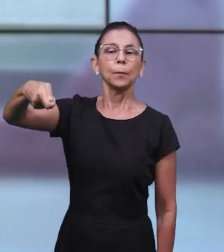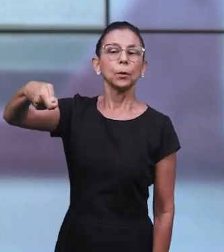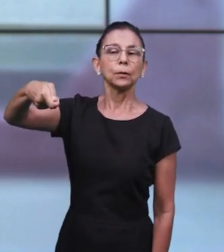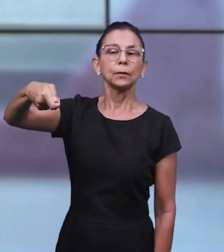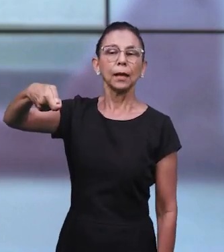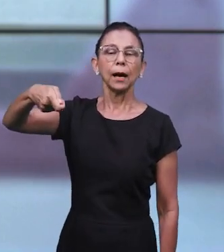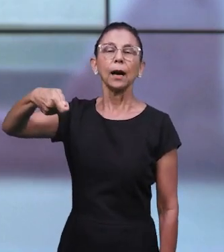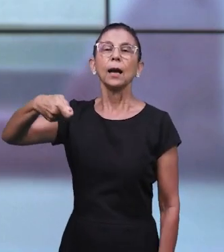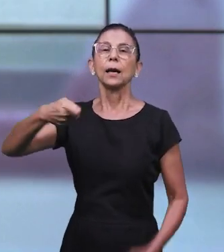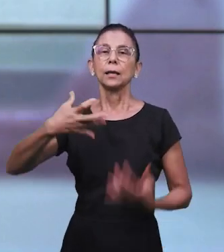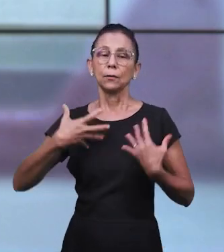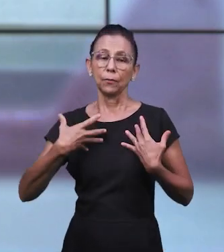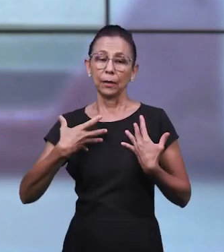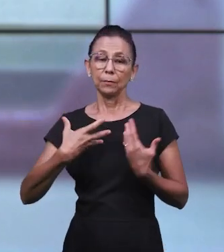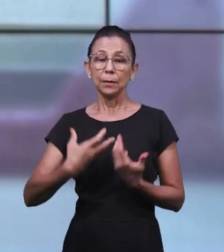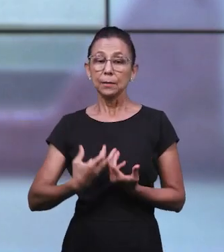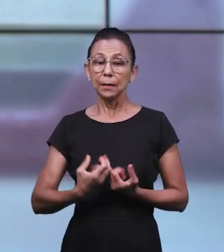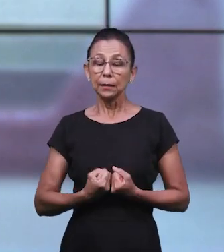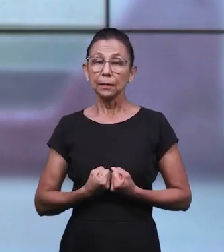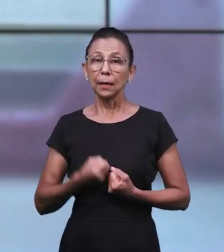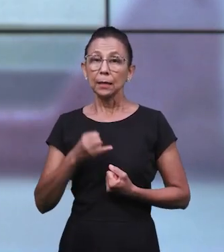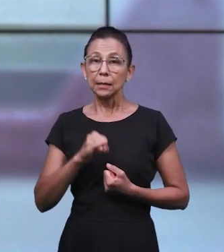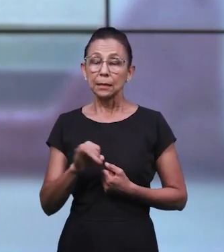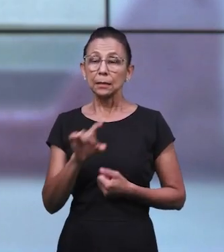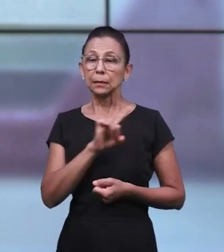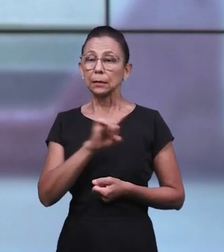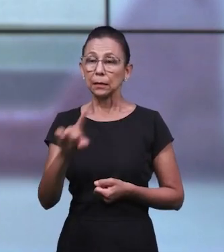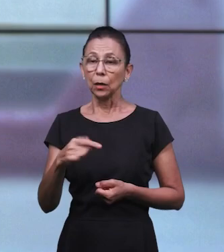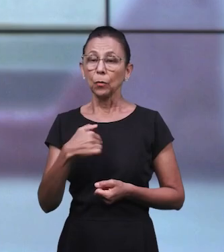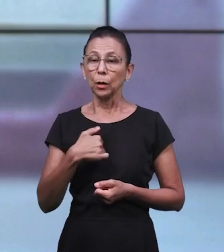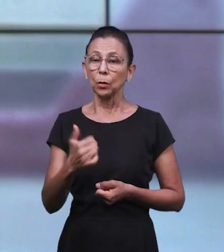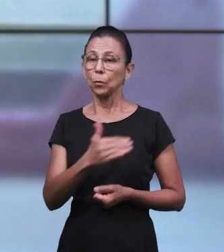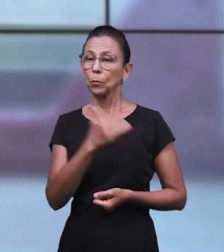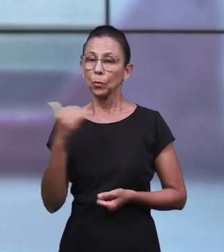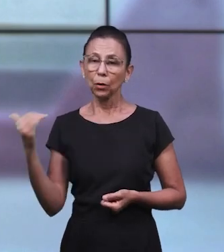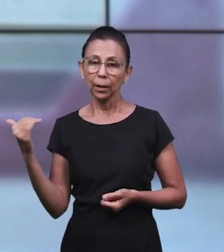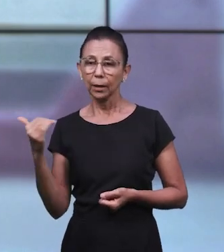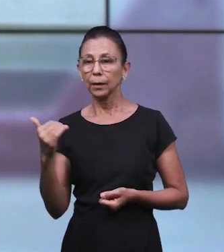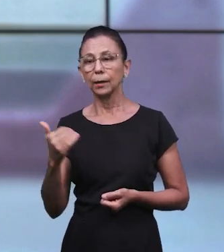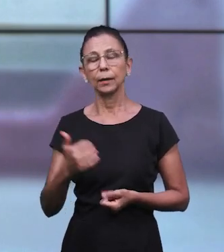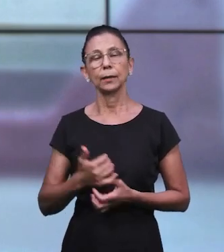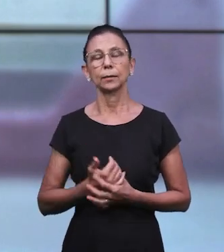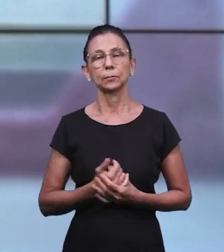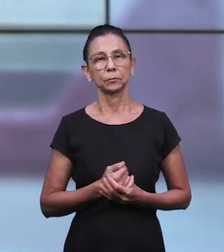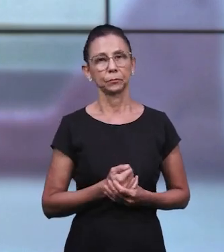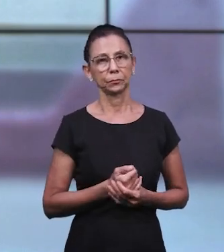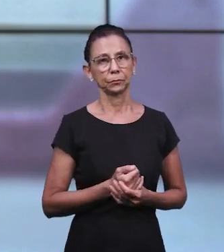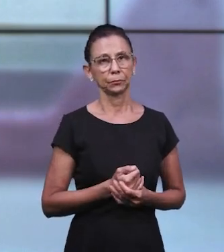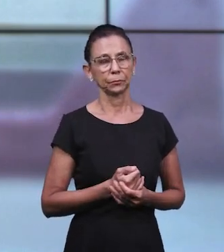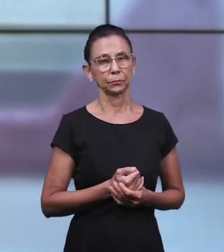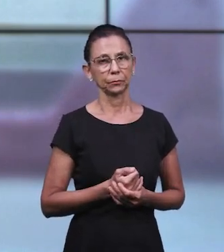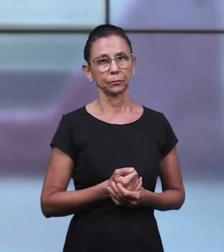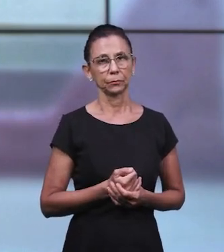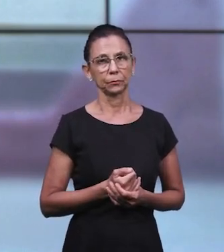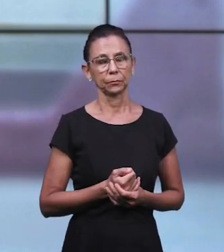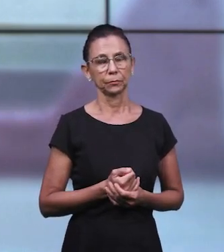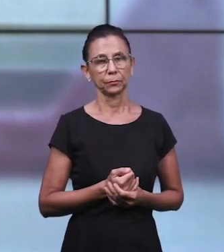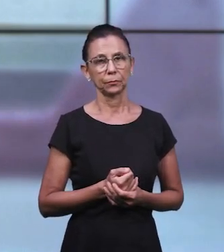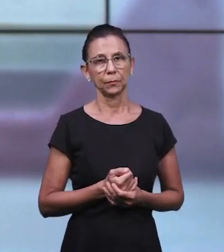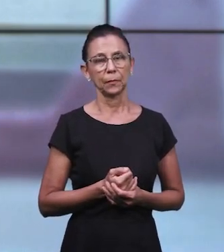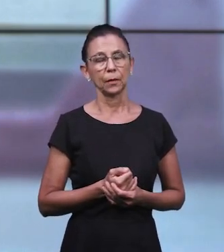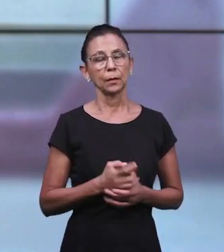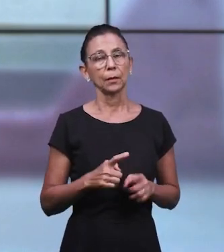Como vemos, ela teve medo de morrer e argumentou com Mardoqueu. Porém, qual foi a posição de Mardoqueu?